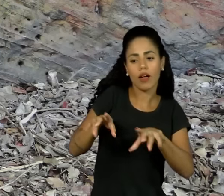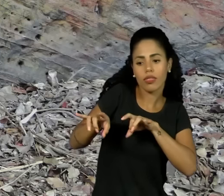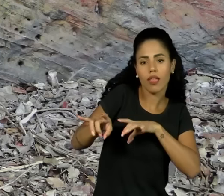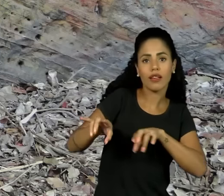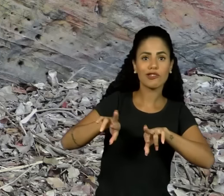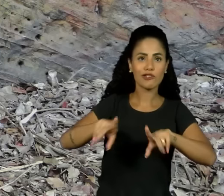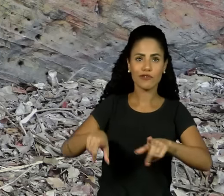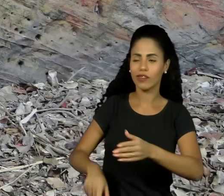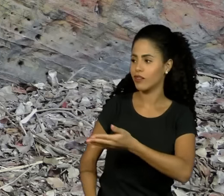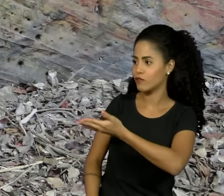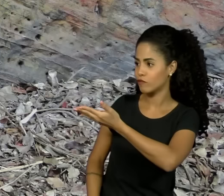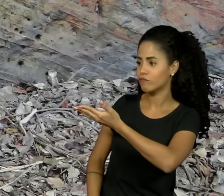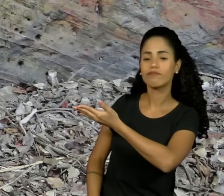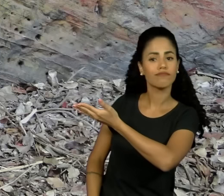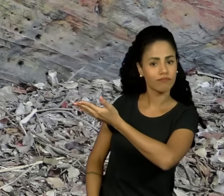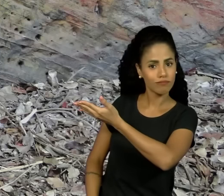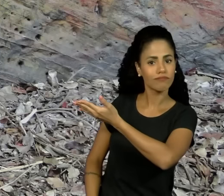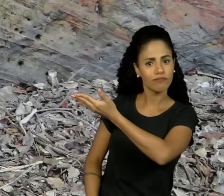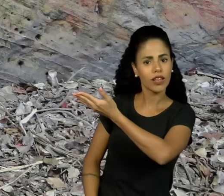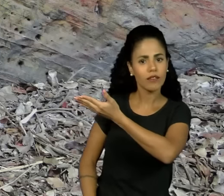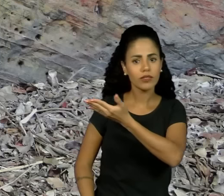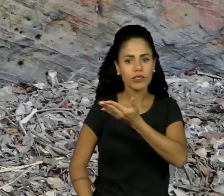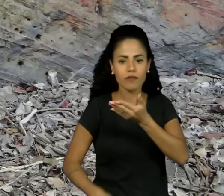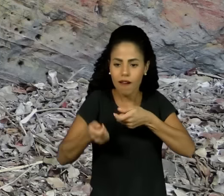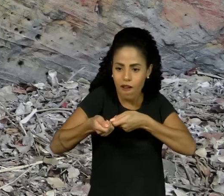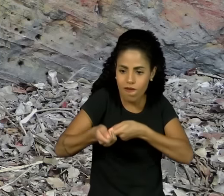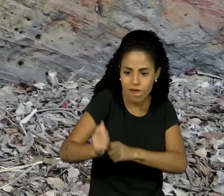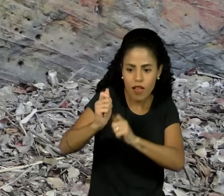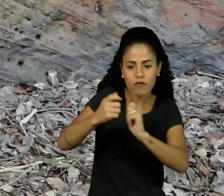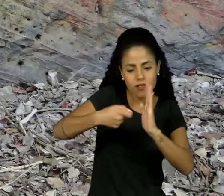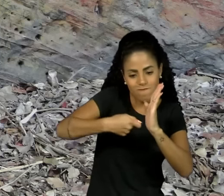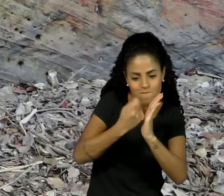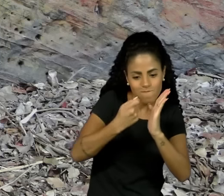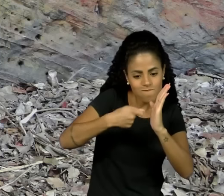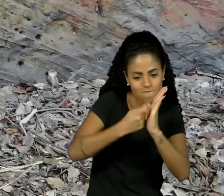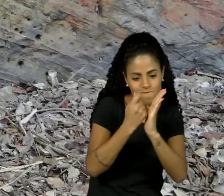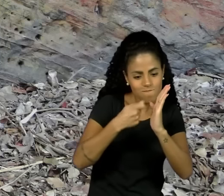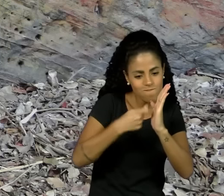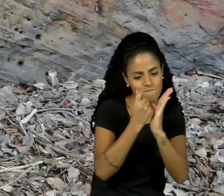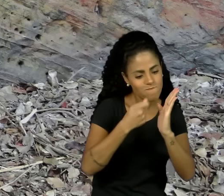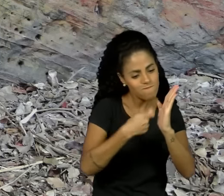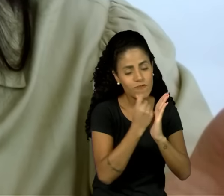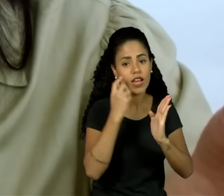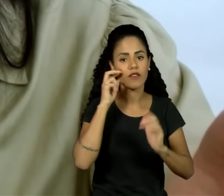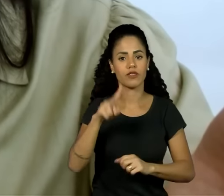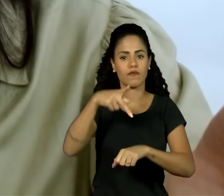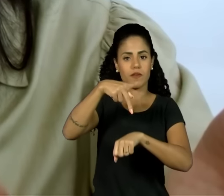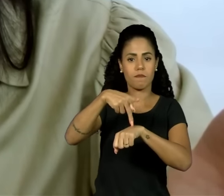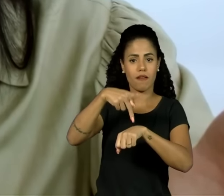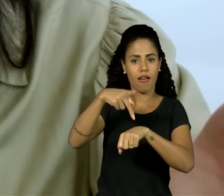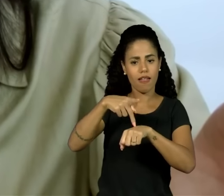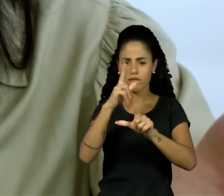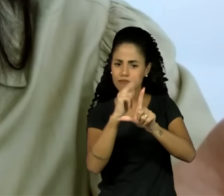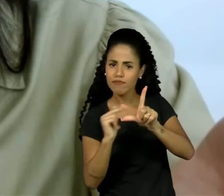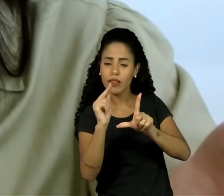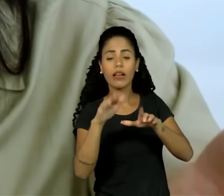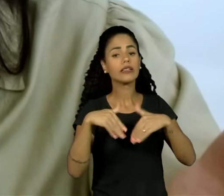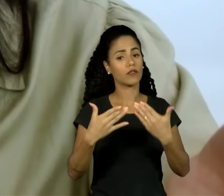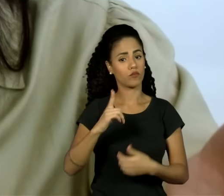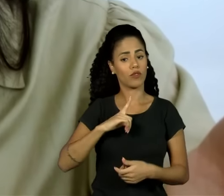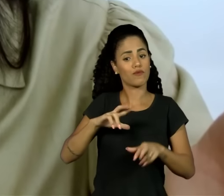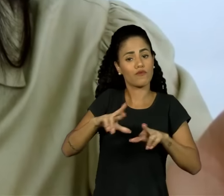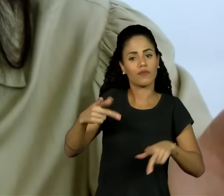é a de gravuras rupestres, que é quando você faz incisões sobre o suporte rochoso. Então, há uma dominância